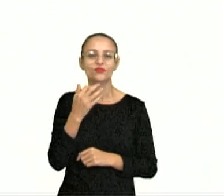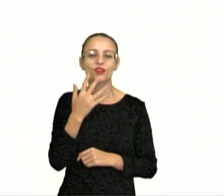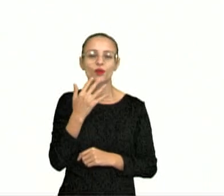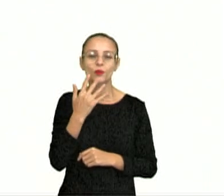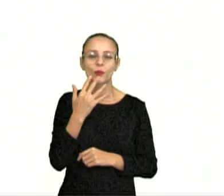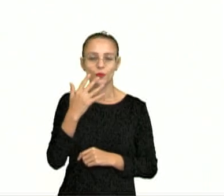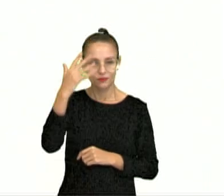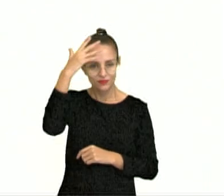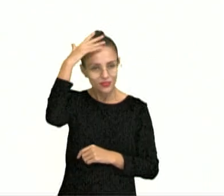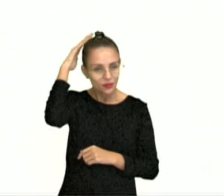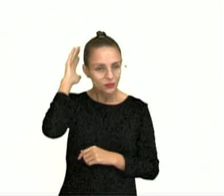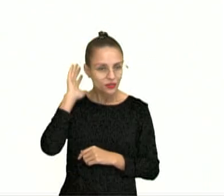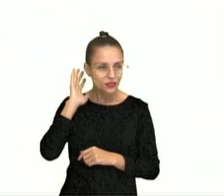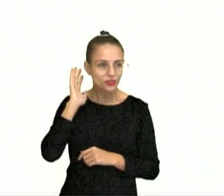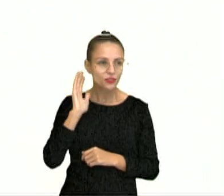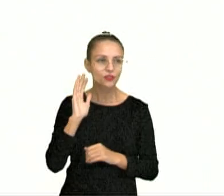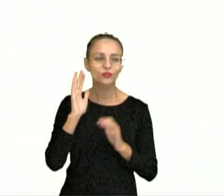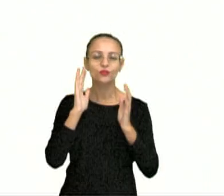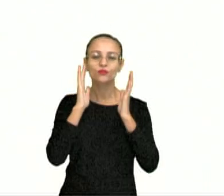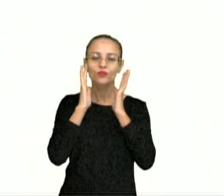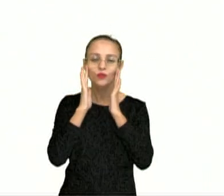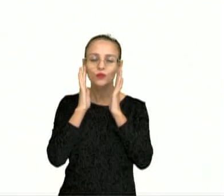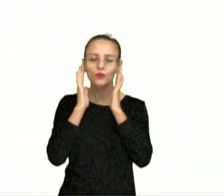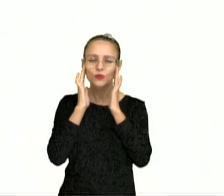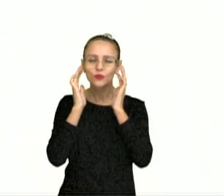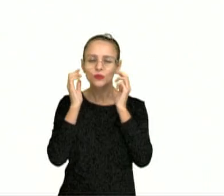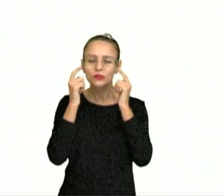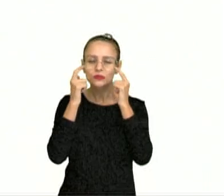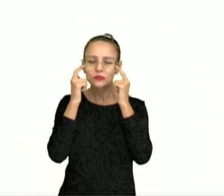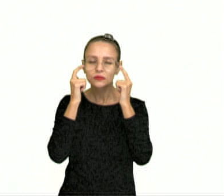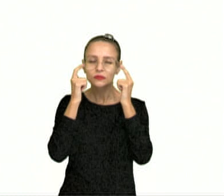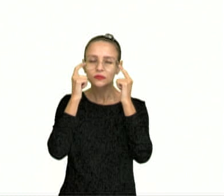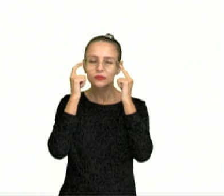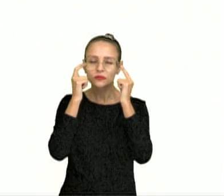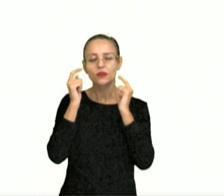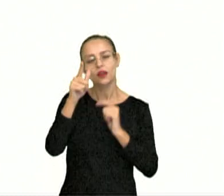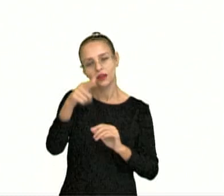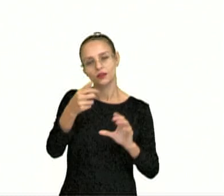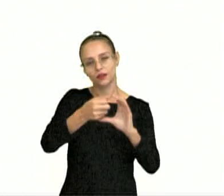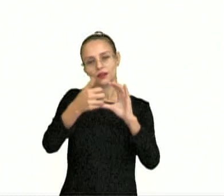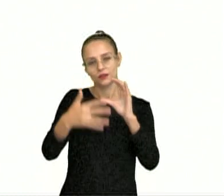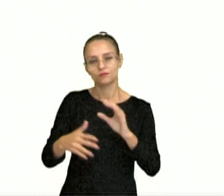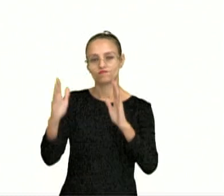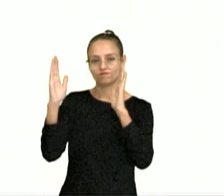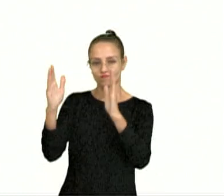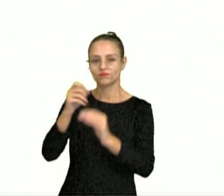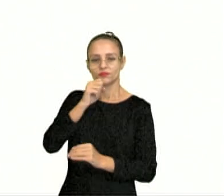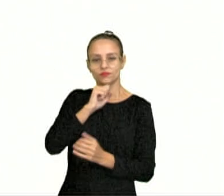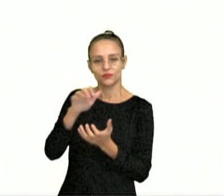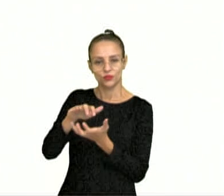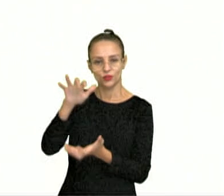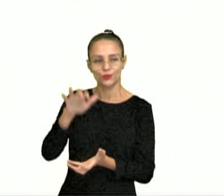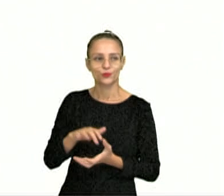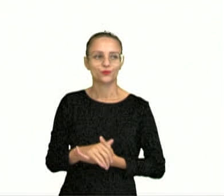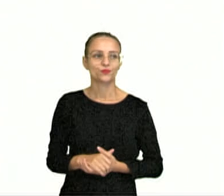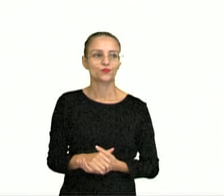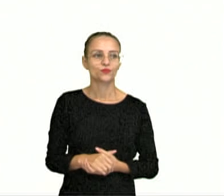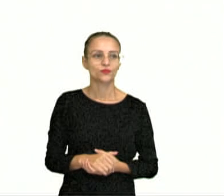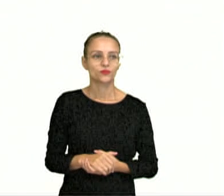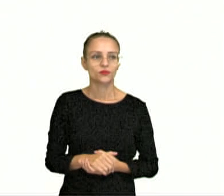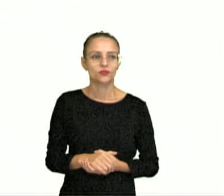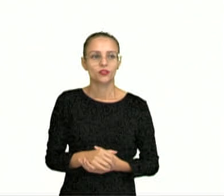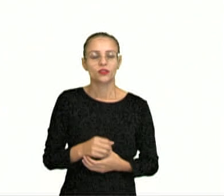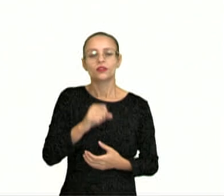seu cabelo. As rugas na pele é uma característica dessa fase, desse período.